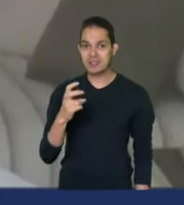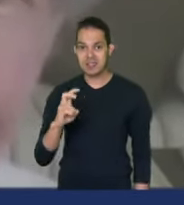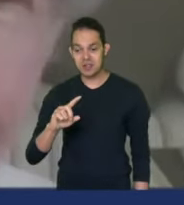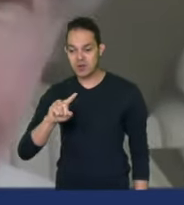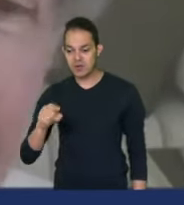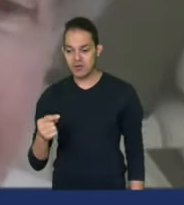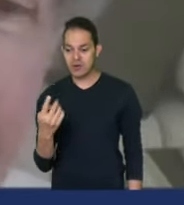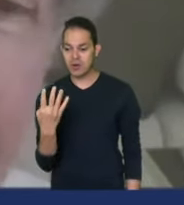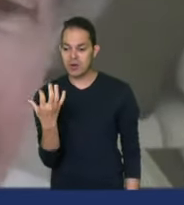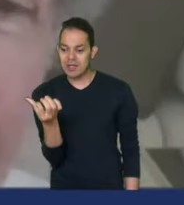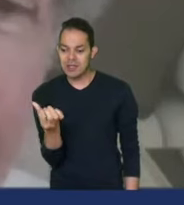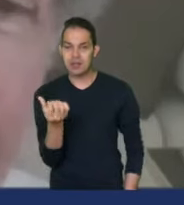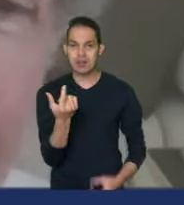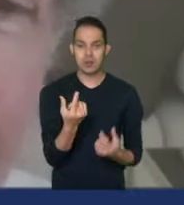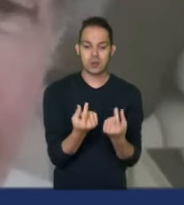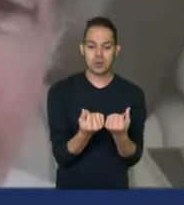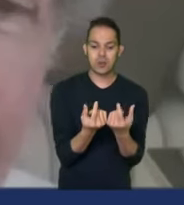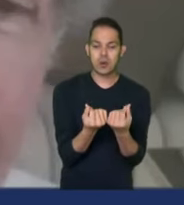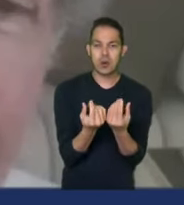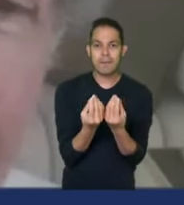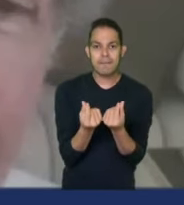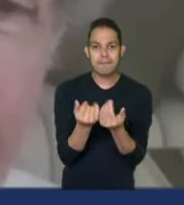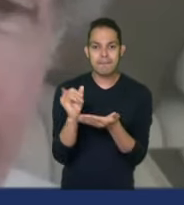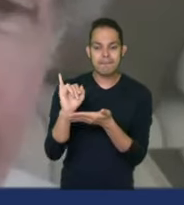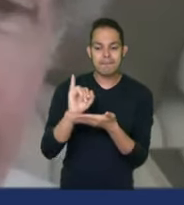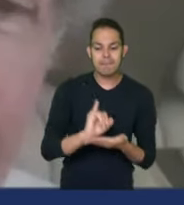R$ 5,46, e o preço de paridade de importação lá em